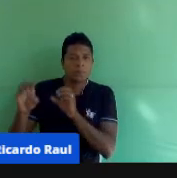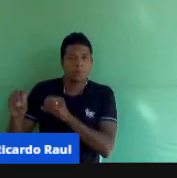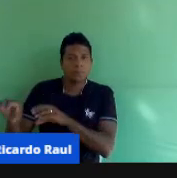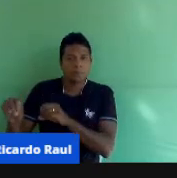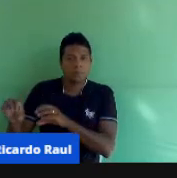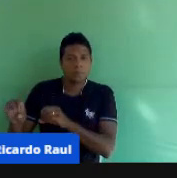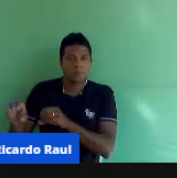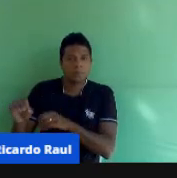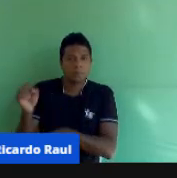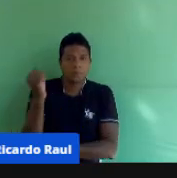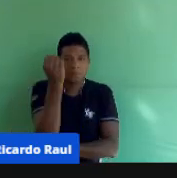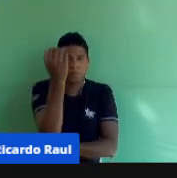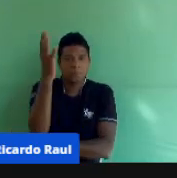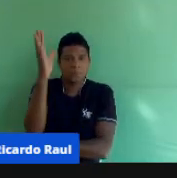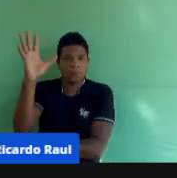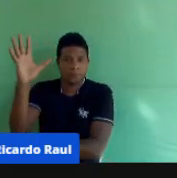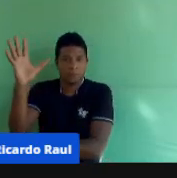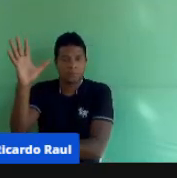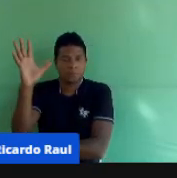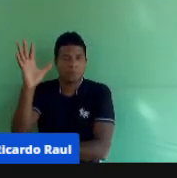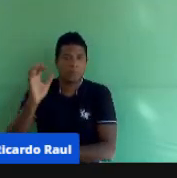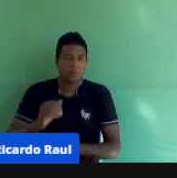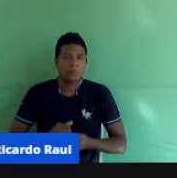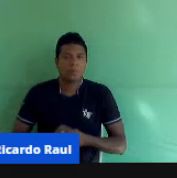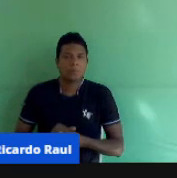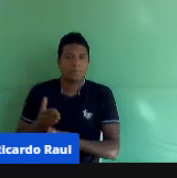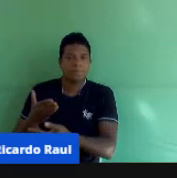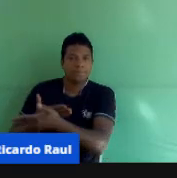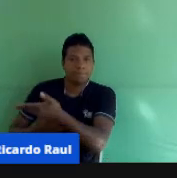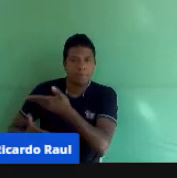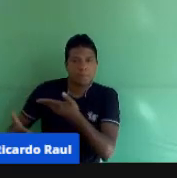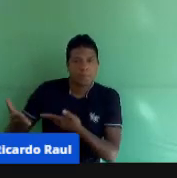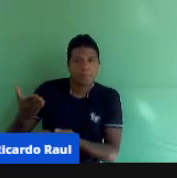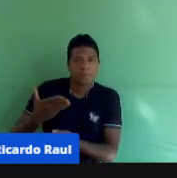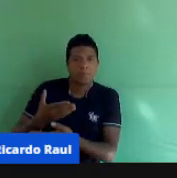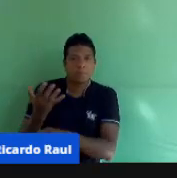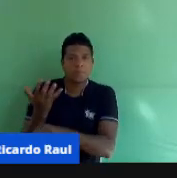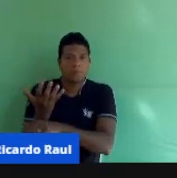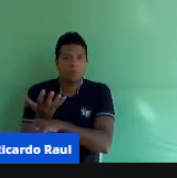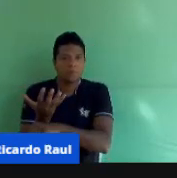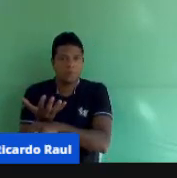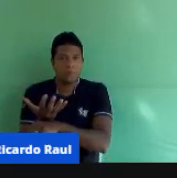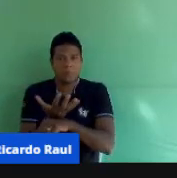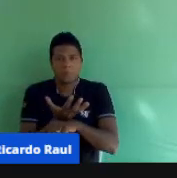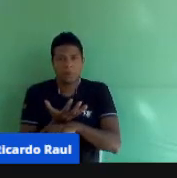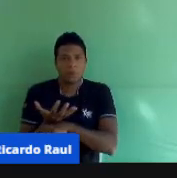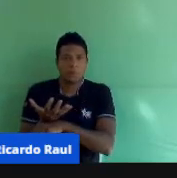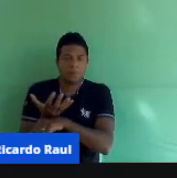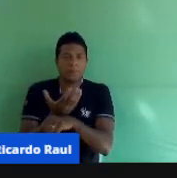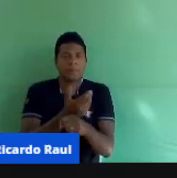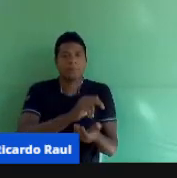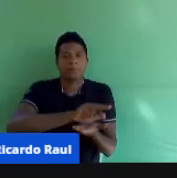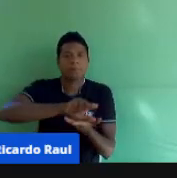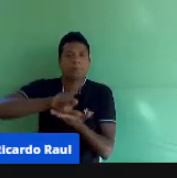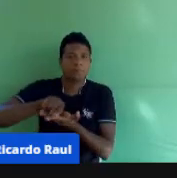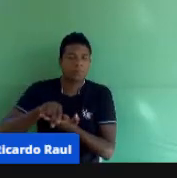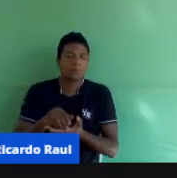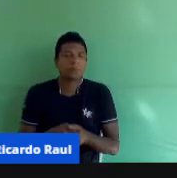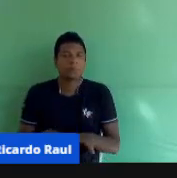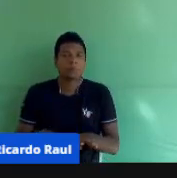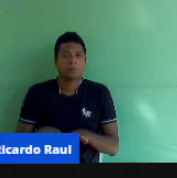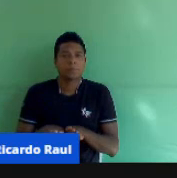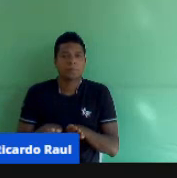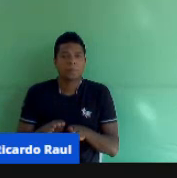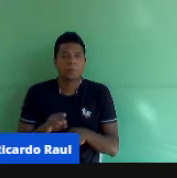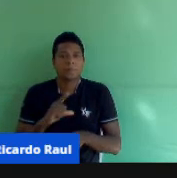educação ambiental seja tratada de modo interdisciplinar e transversal. Além disso, nós vamos ter, com